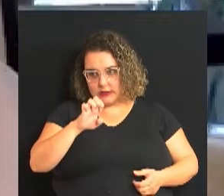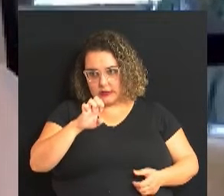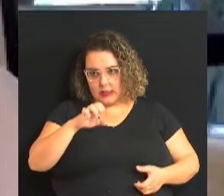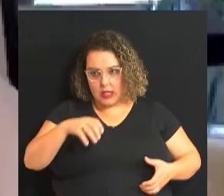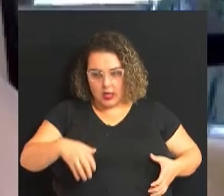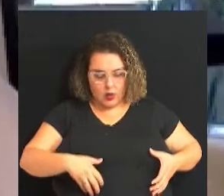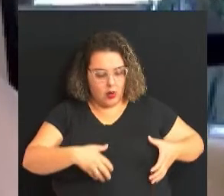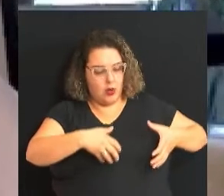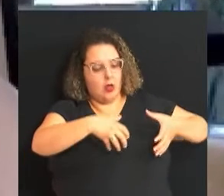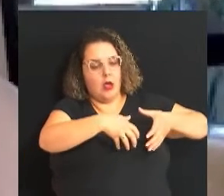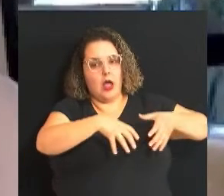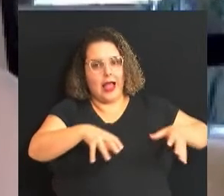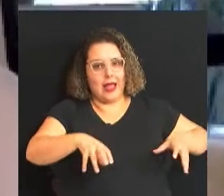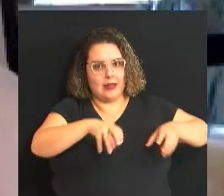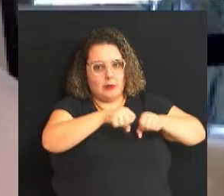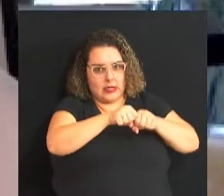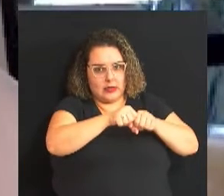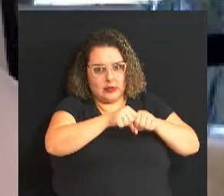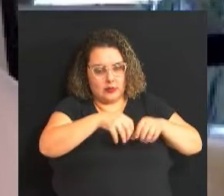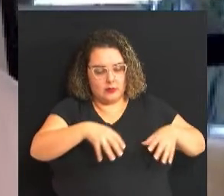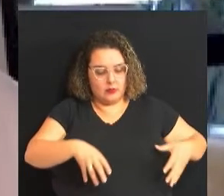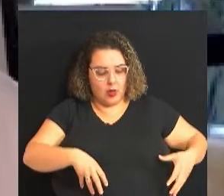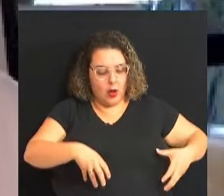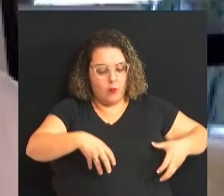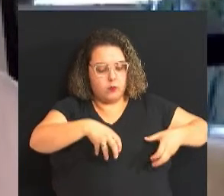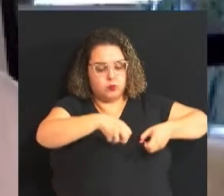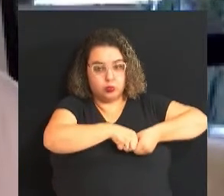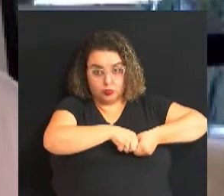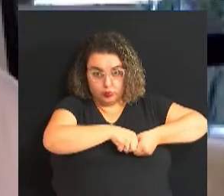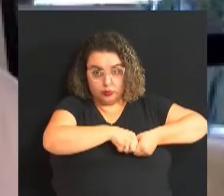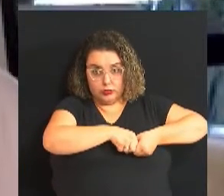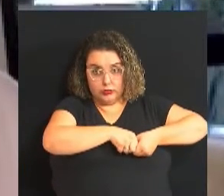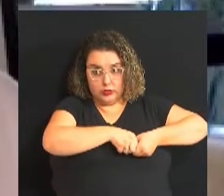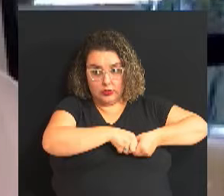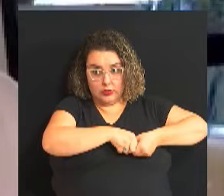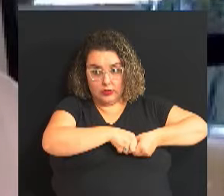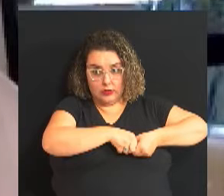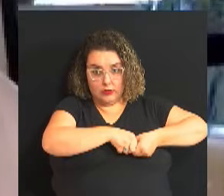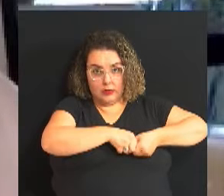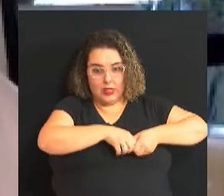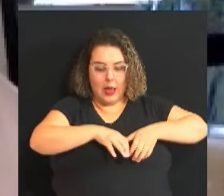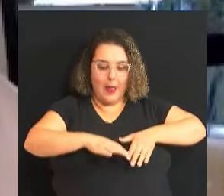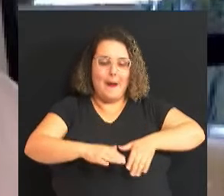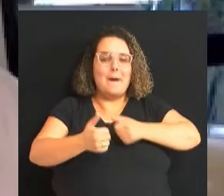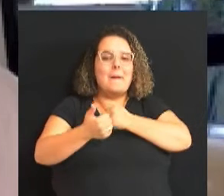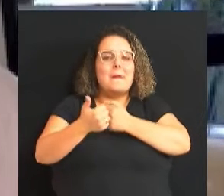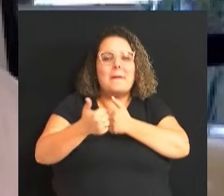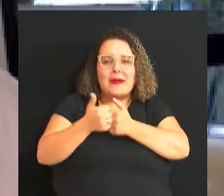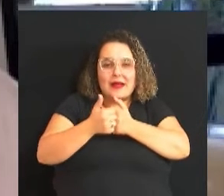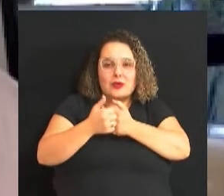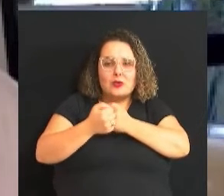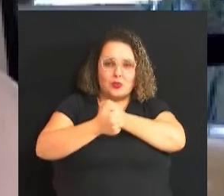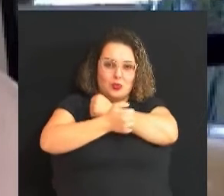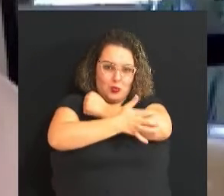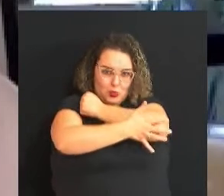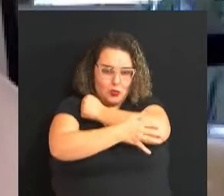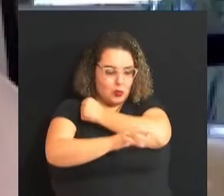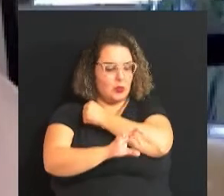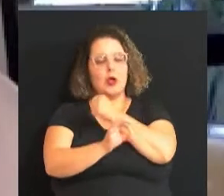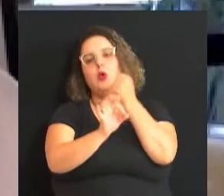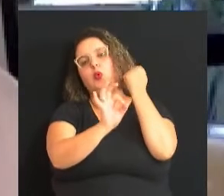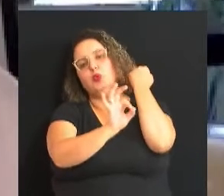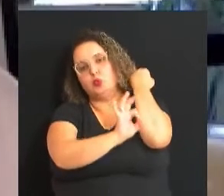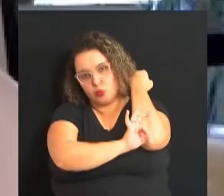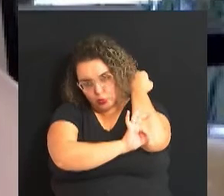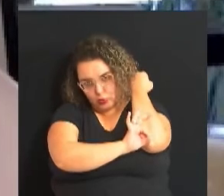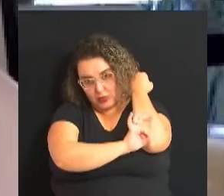a emenda do intestino. Quando essa emenda fica muito lá embaixo, pertinho do reto, ela é uma sutura de muito